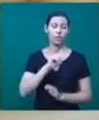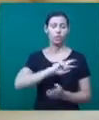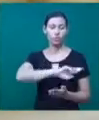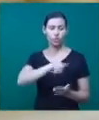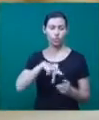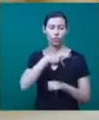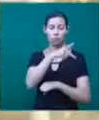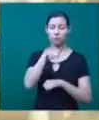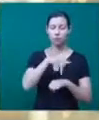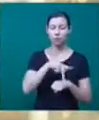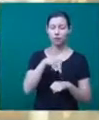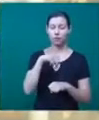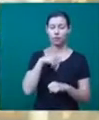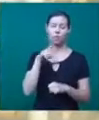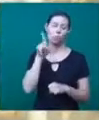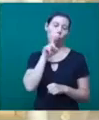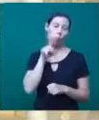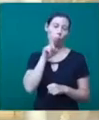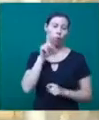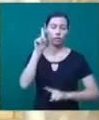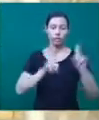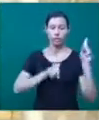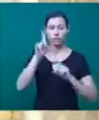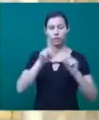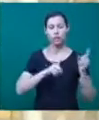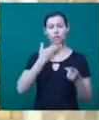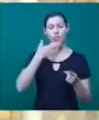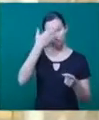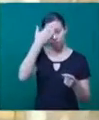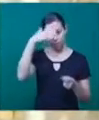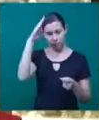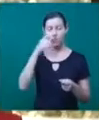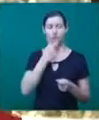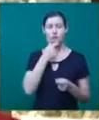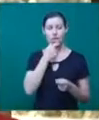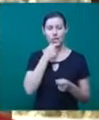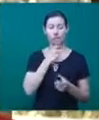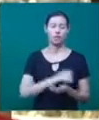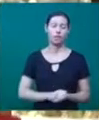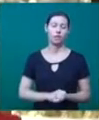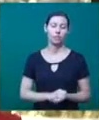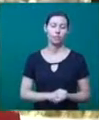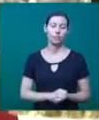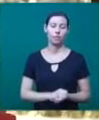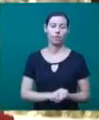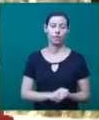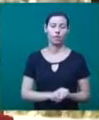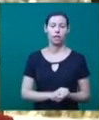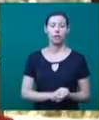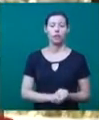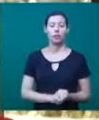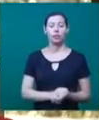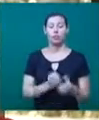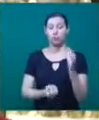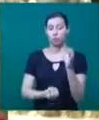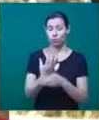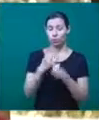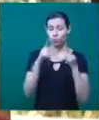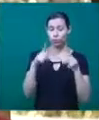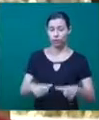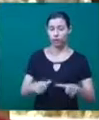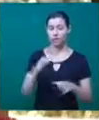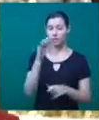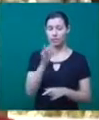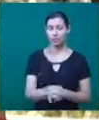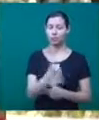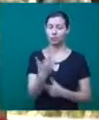como Estados Unidos, Chile, Emirados Árabes e Inglaterra. A origem da quitanda é incerta. Alguns falam que a receita surgiu